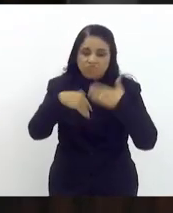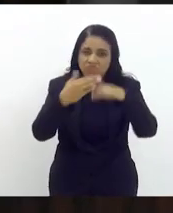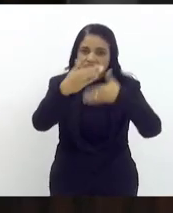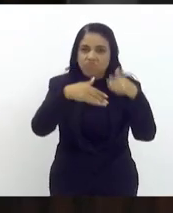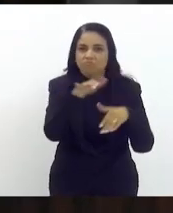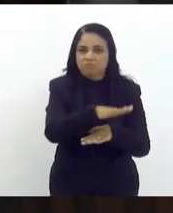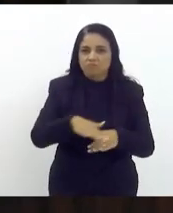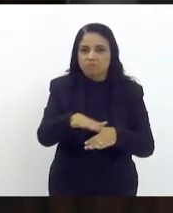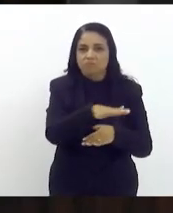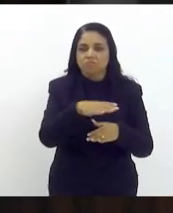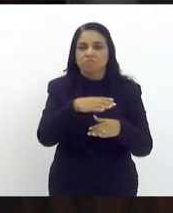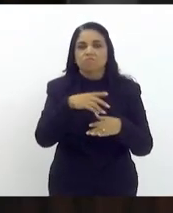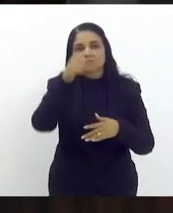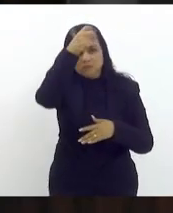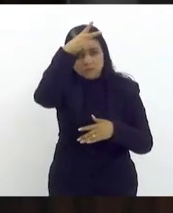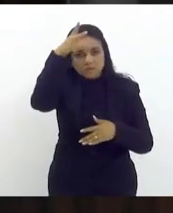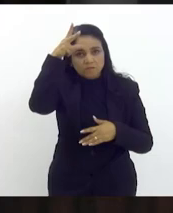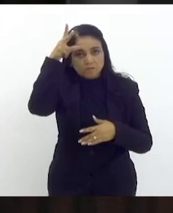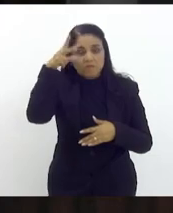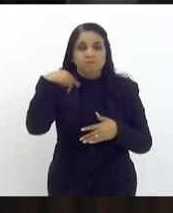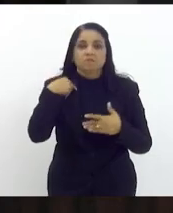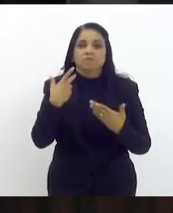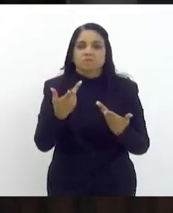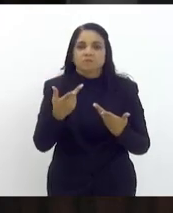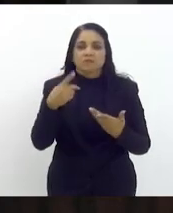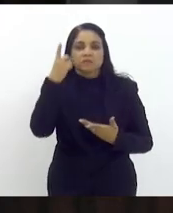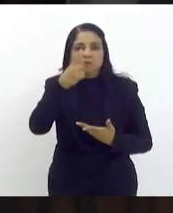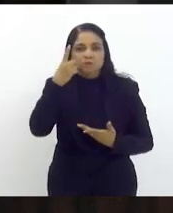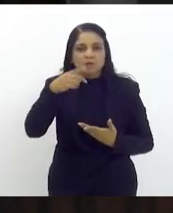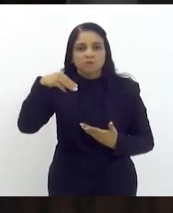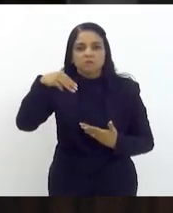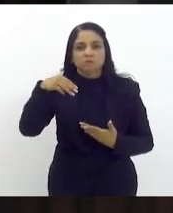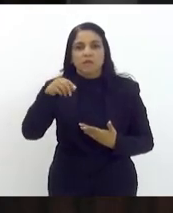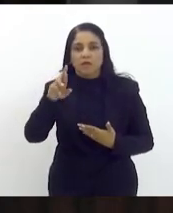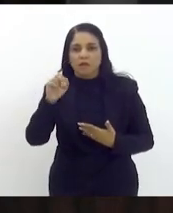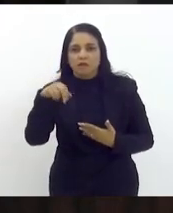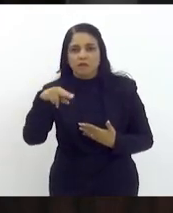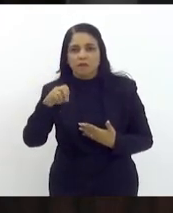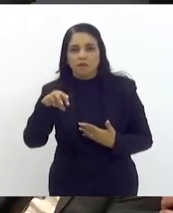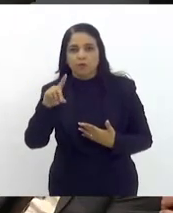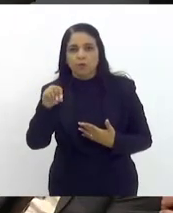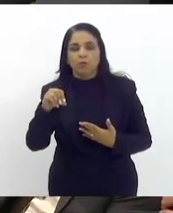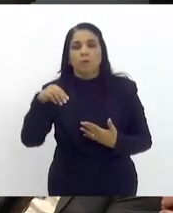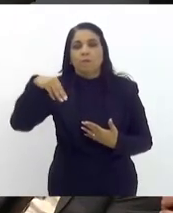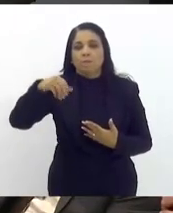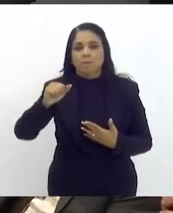deputado Renato Machado deputado Carlos Macedo